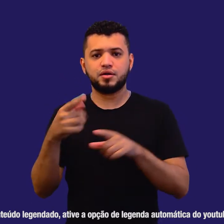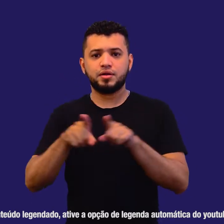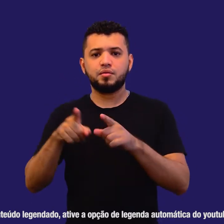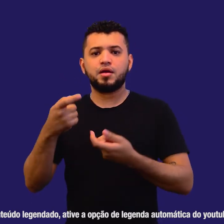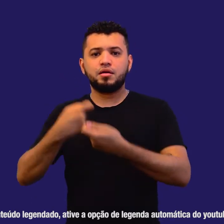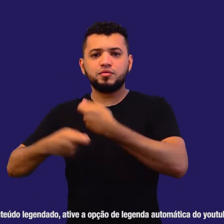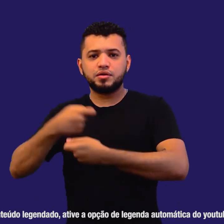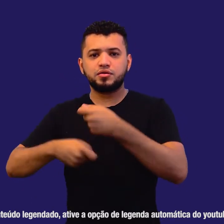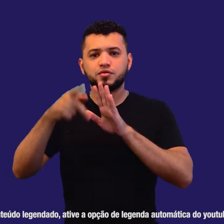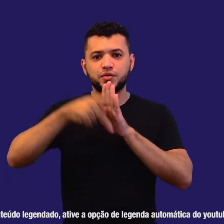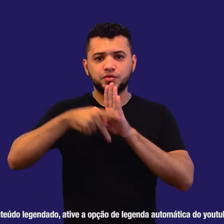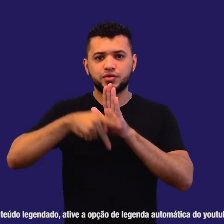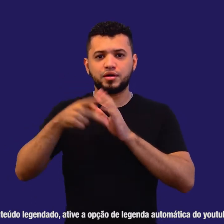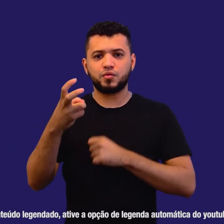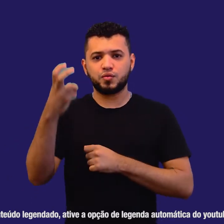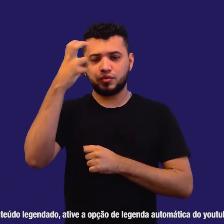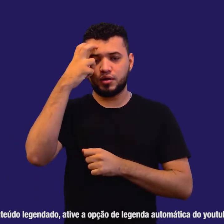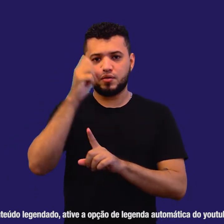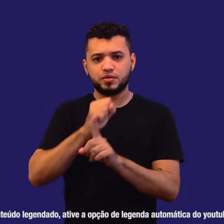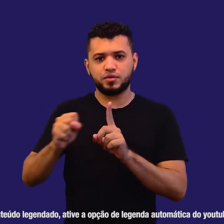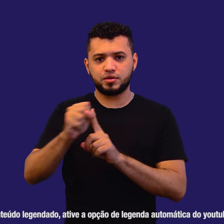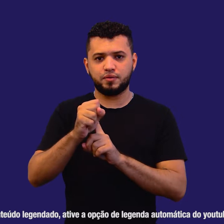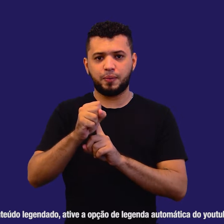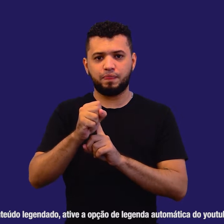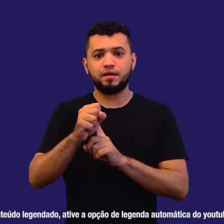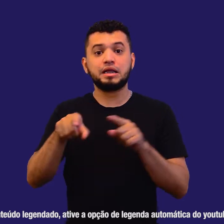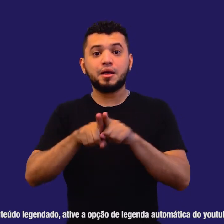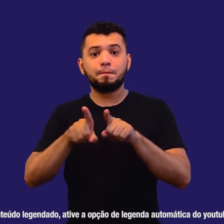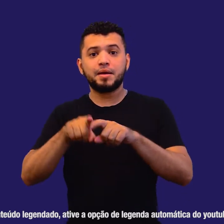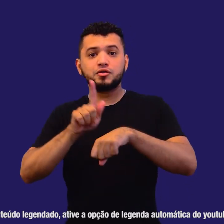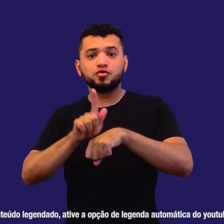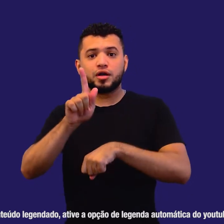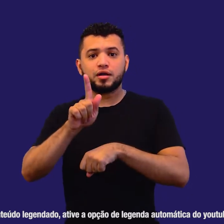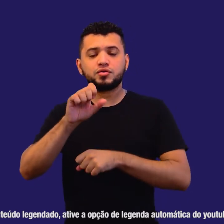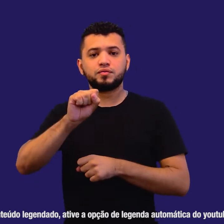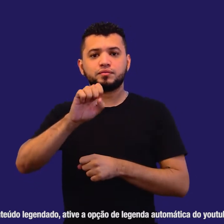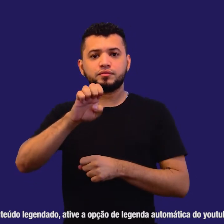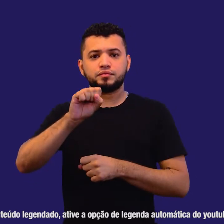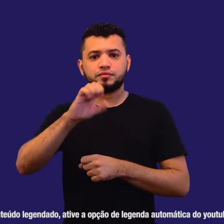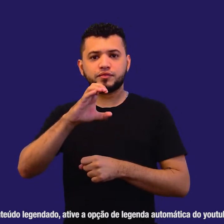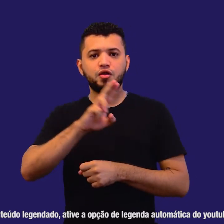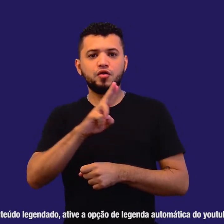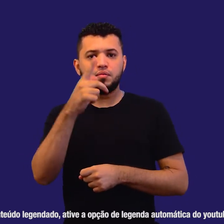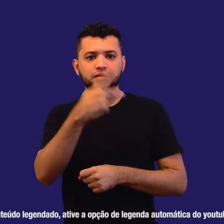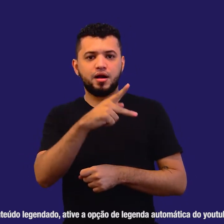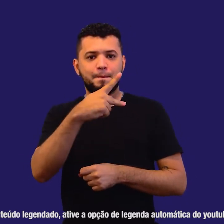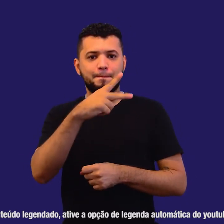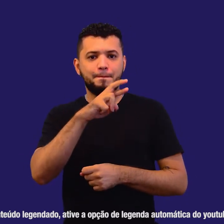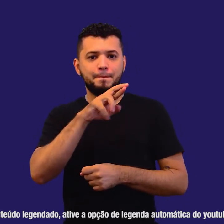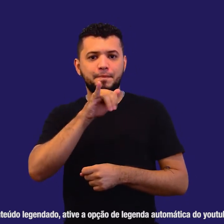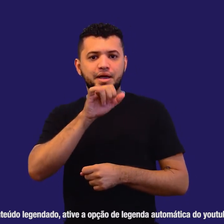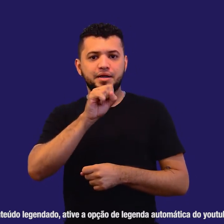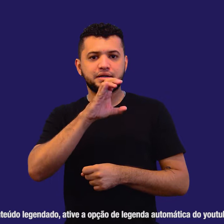gerenciamento de projetos e atividades culturais e sociais e gerente do Sesc Paládio, Priscila D'Agostino. Priscila, como